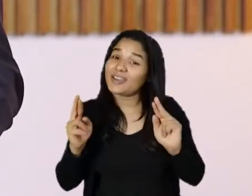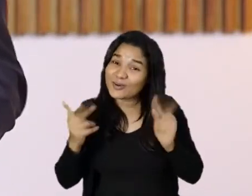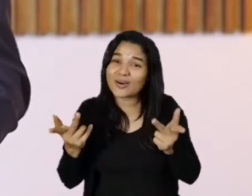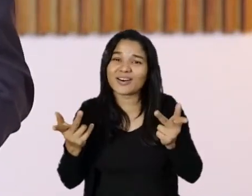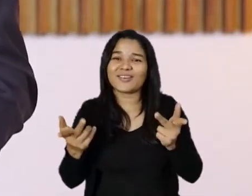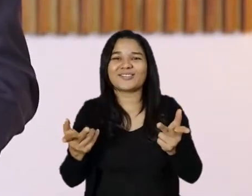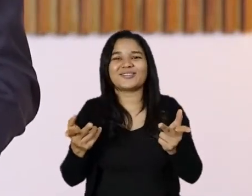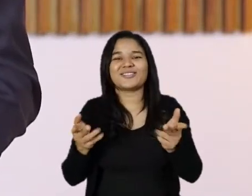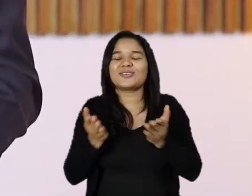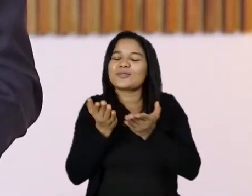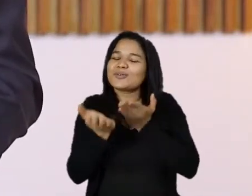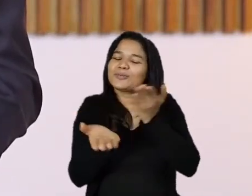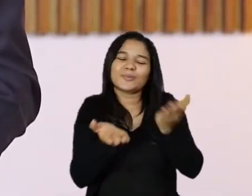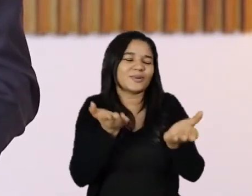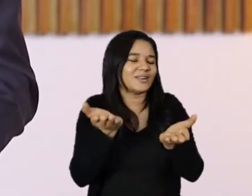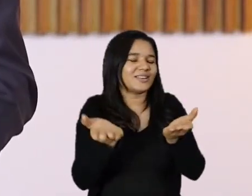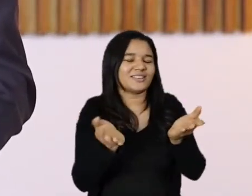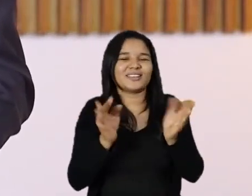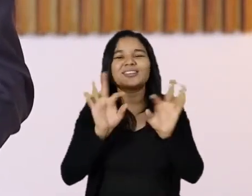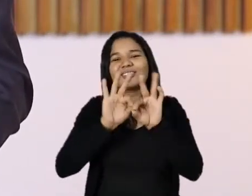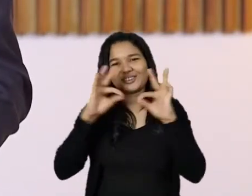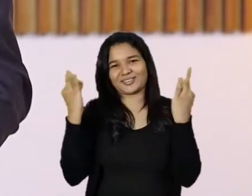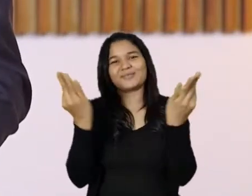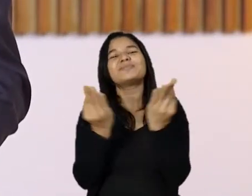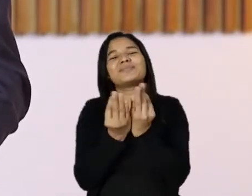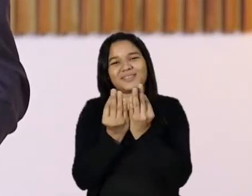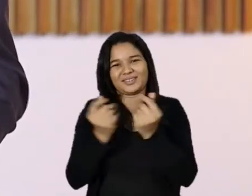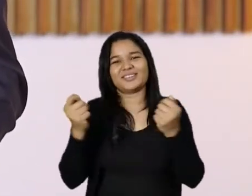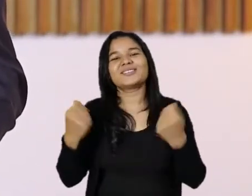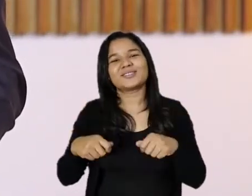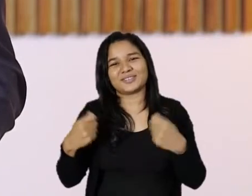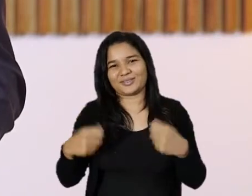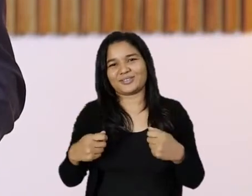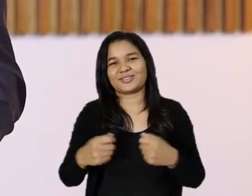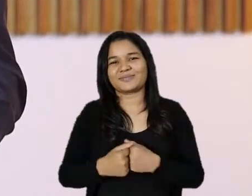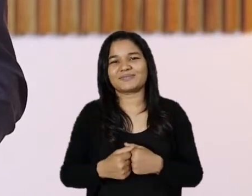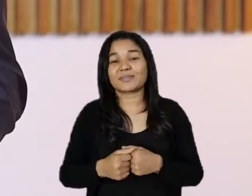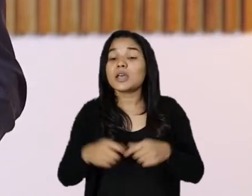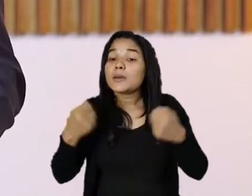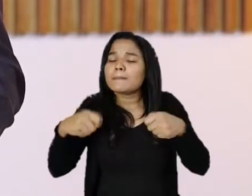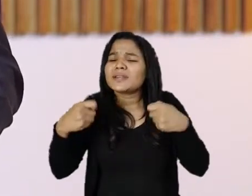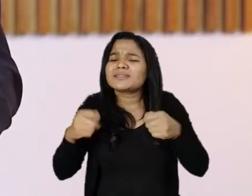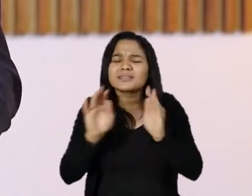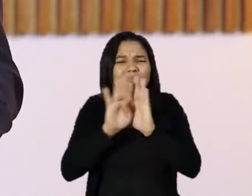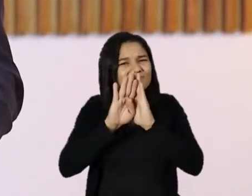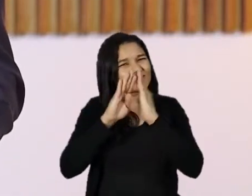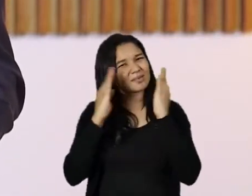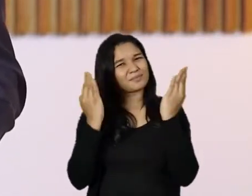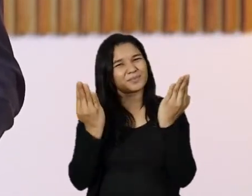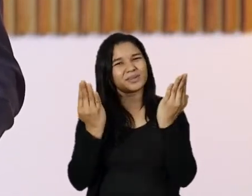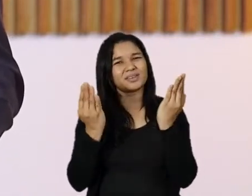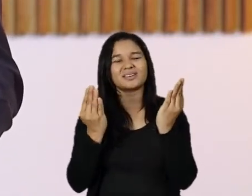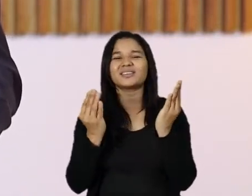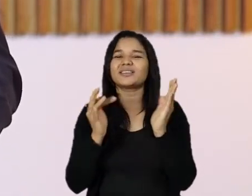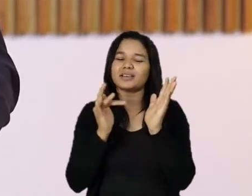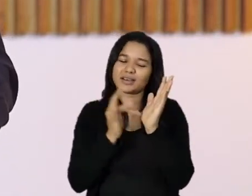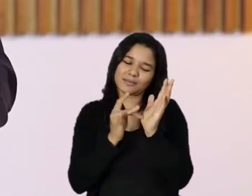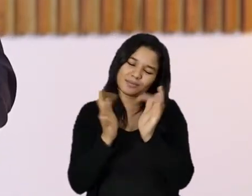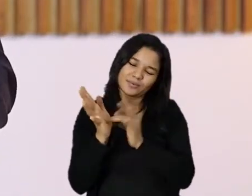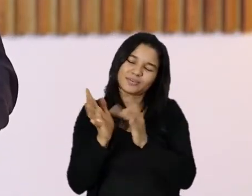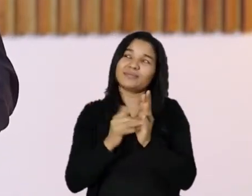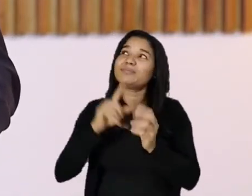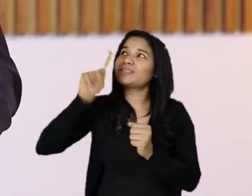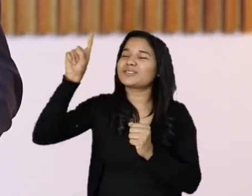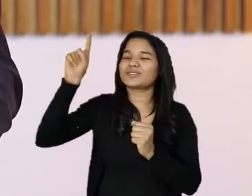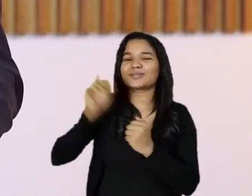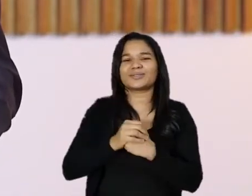nós precisamos abrir somente a única porta que é para Jesus. Não permita que um estrangeiro, um outro que não seja